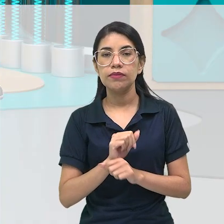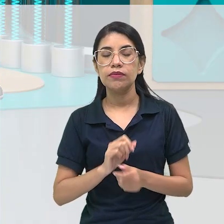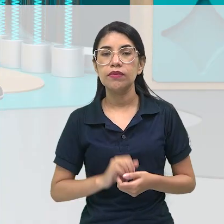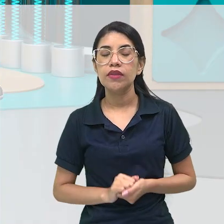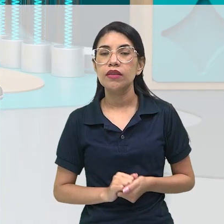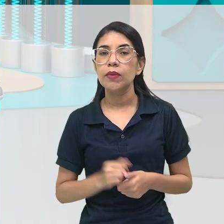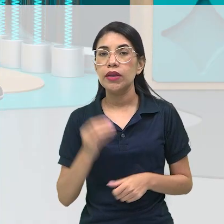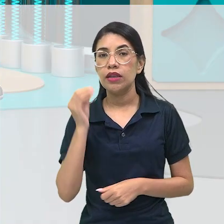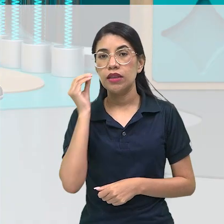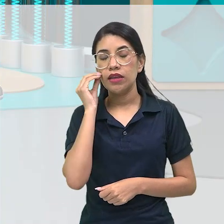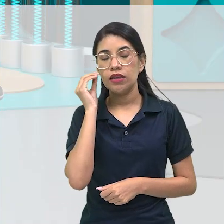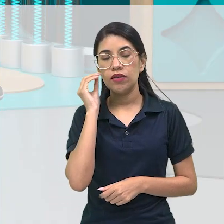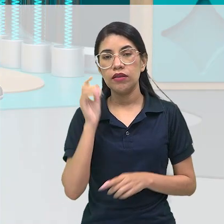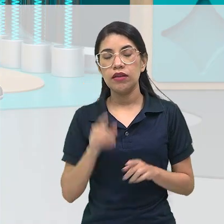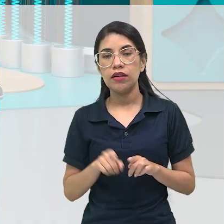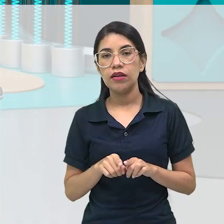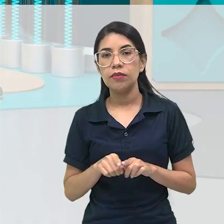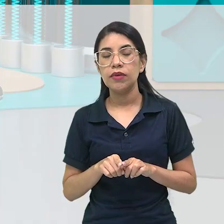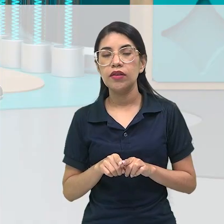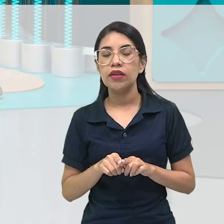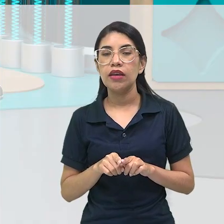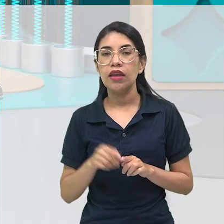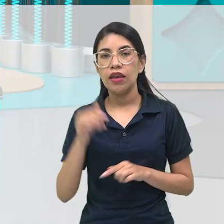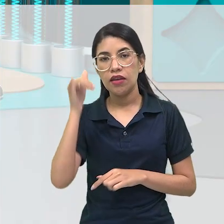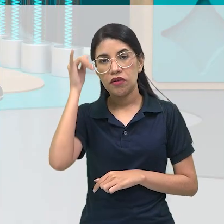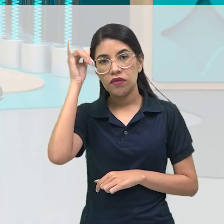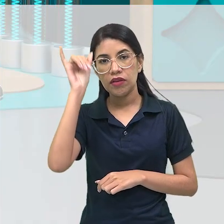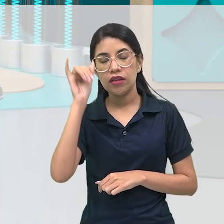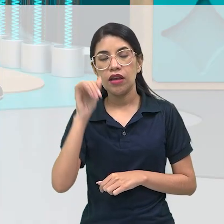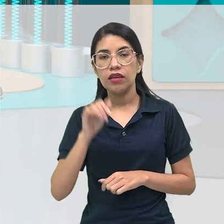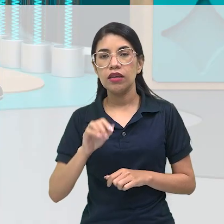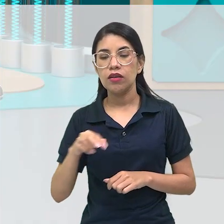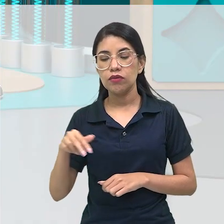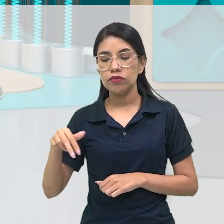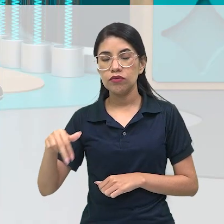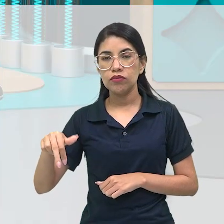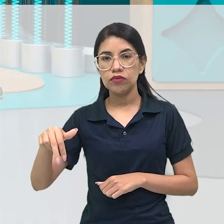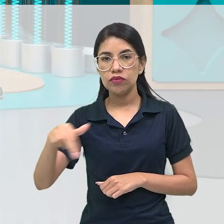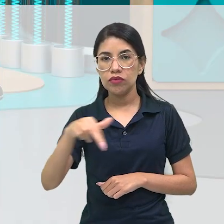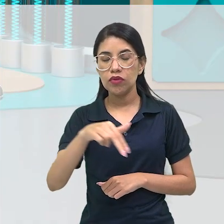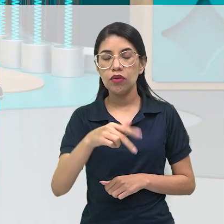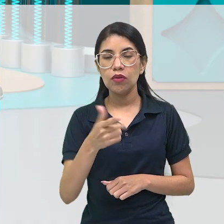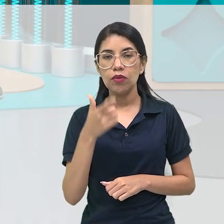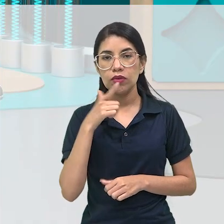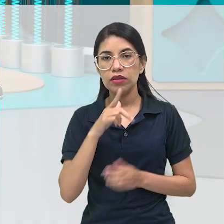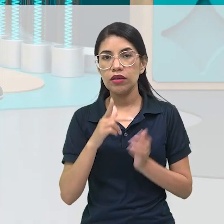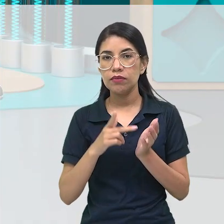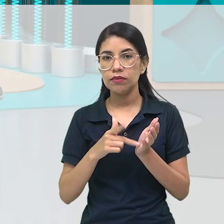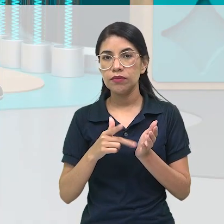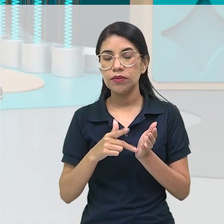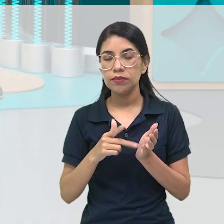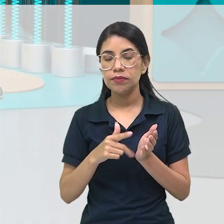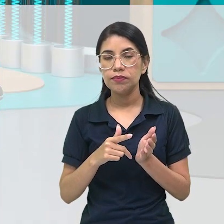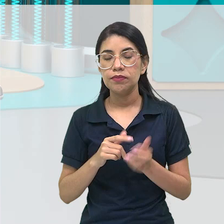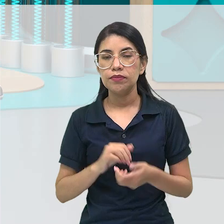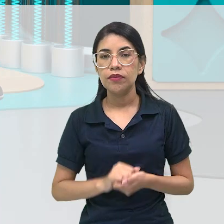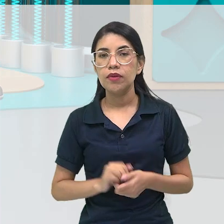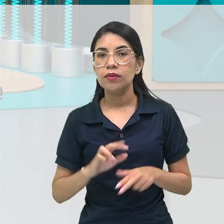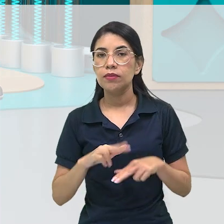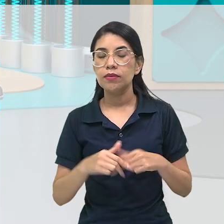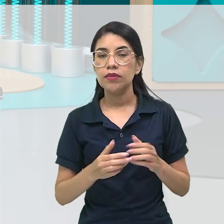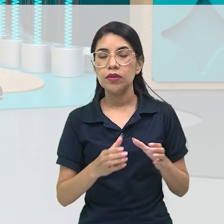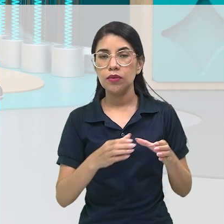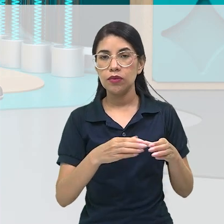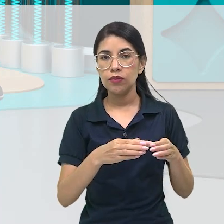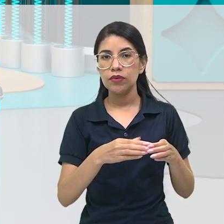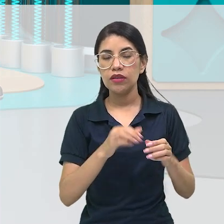Eles tentam impedir que os corredores de base pontuem. Viu, gente? Então, por isso que é um time que